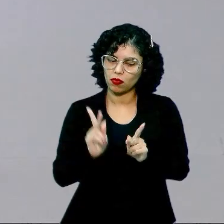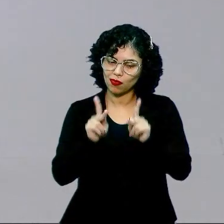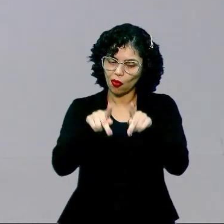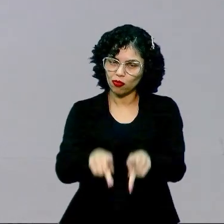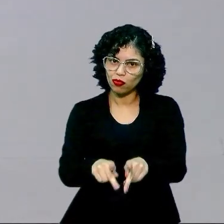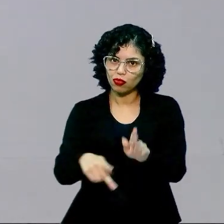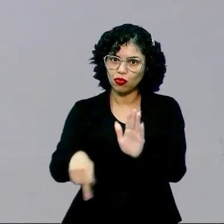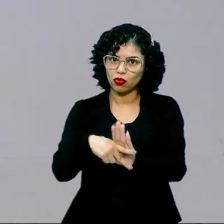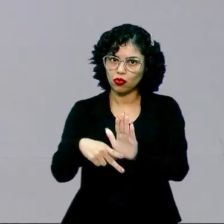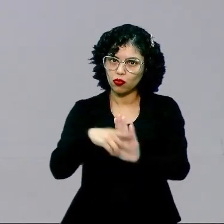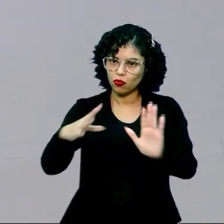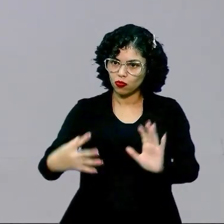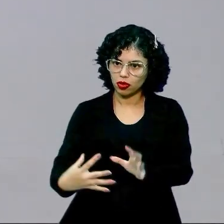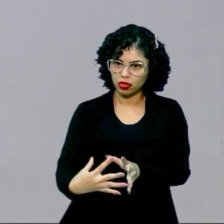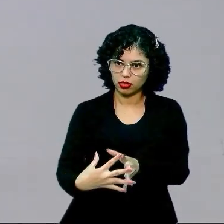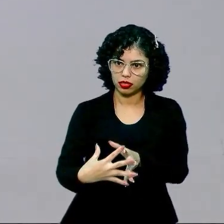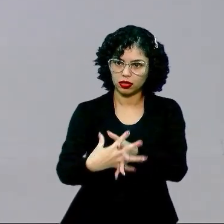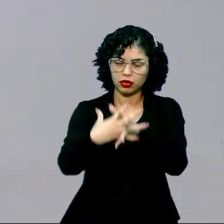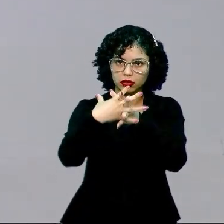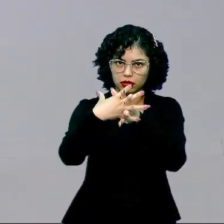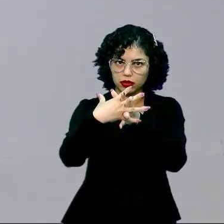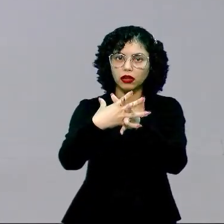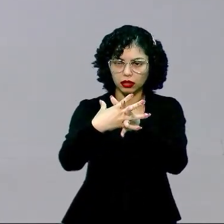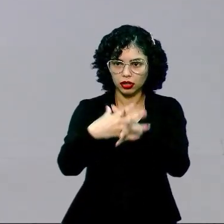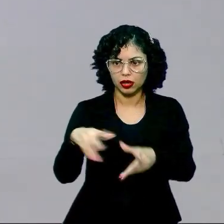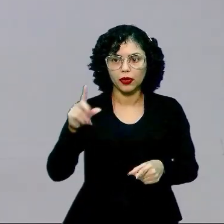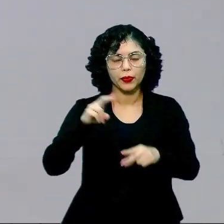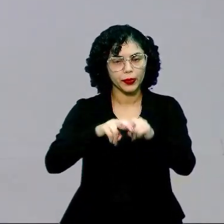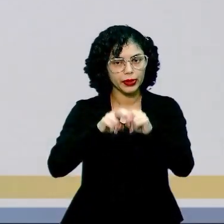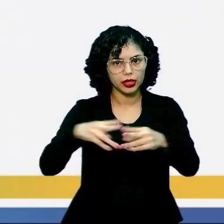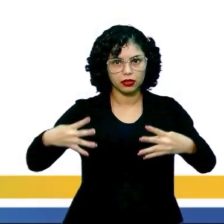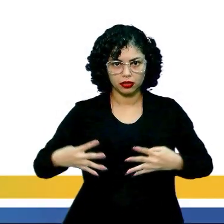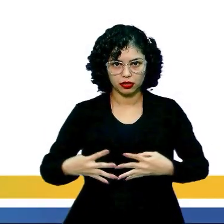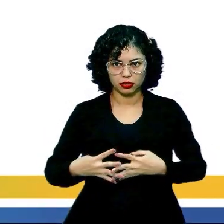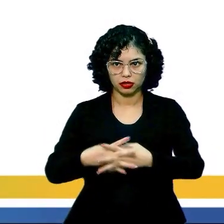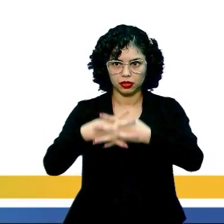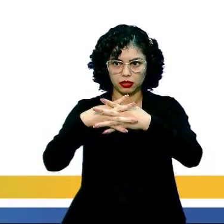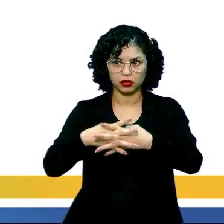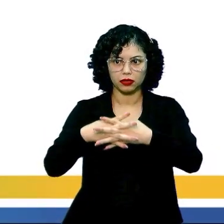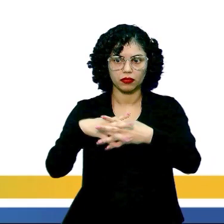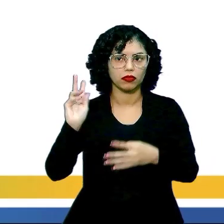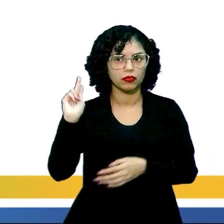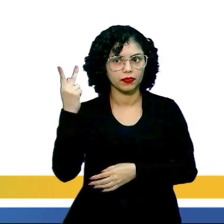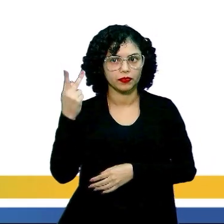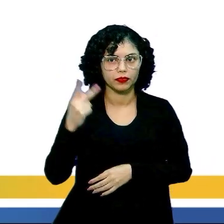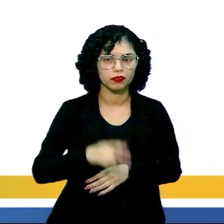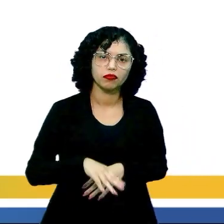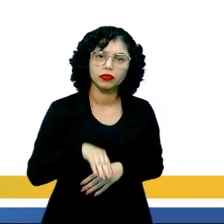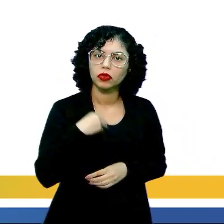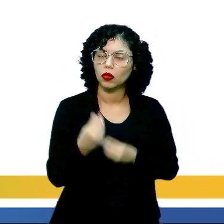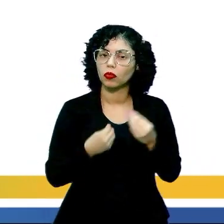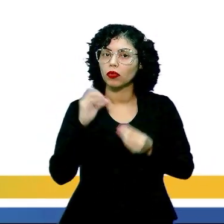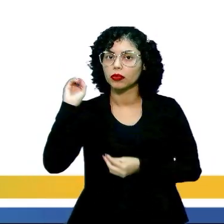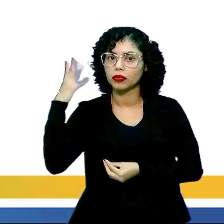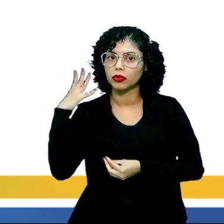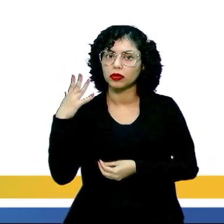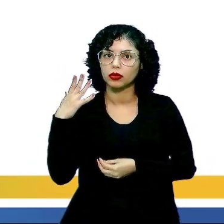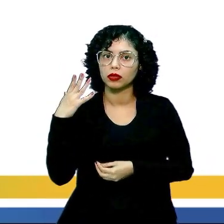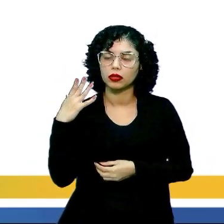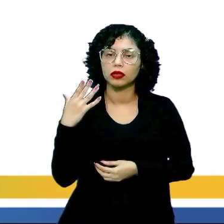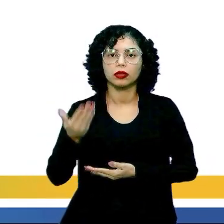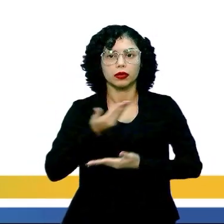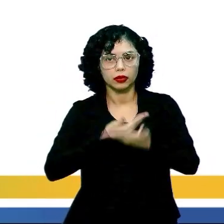ponte, é formada uma ligação. Então, por isso o nome mudou para ligação de hidrogênio. E como é que vai acontecer? Ela